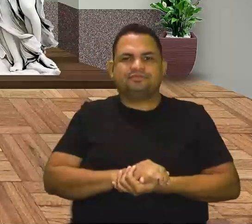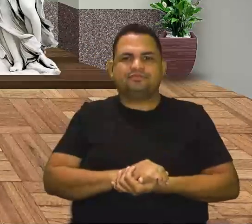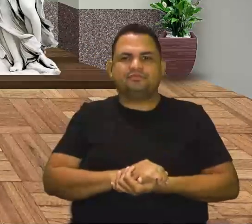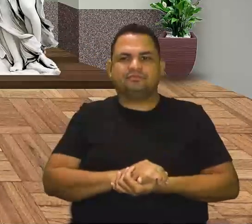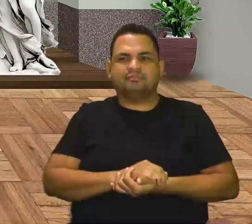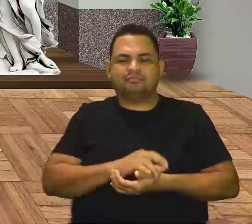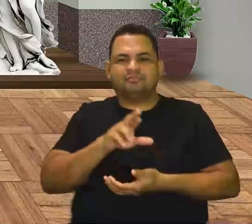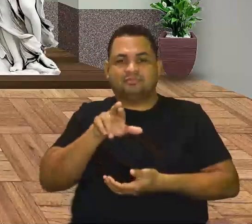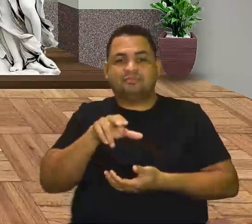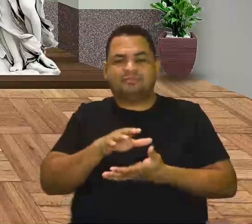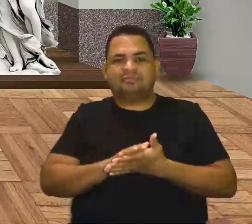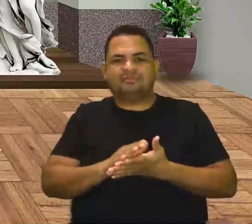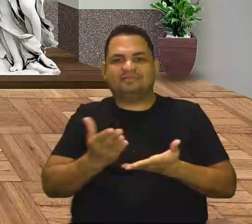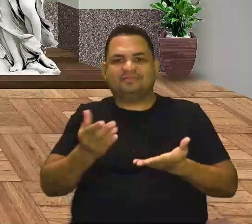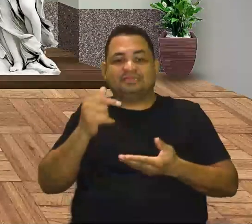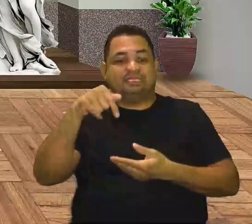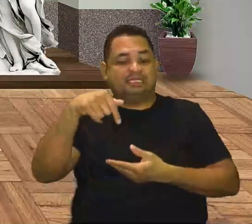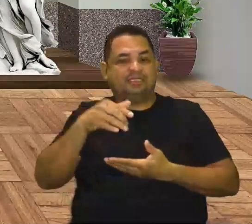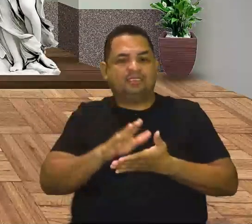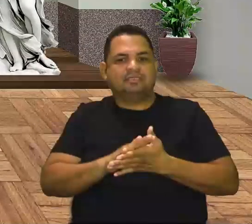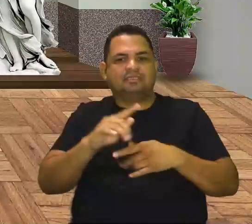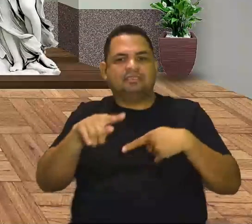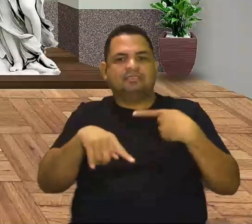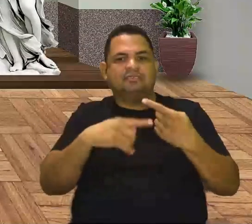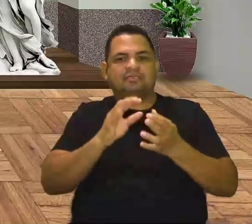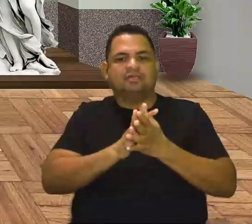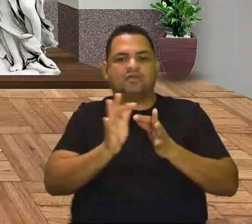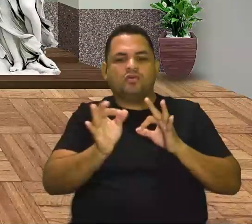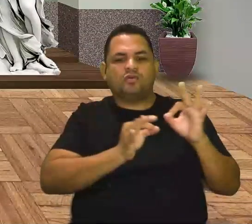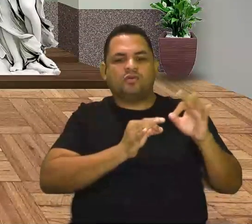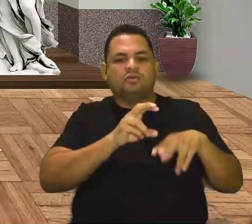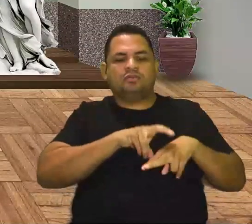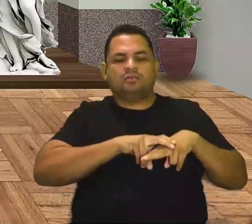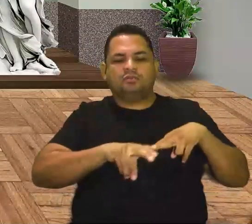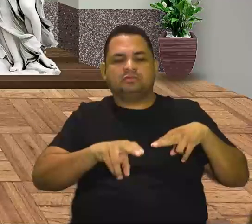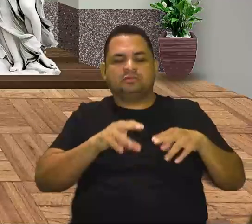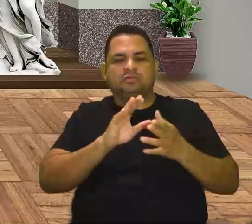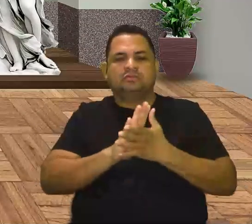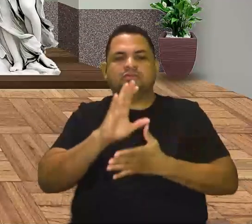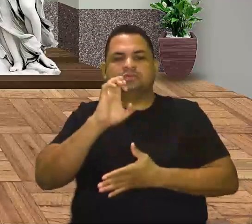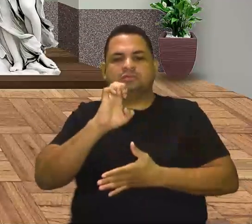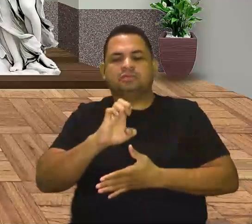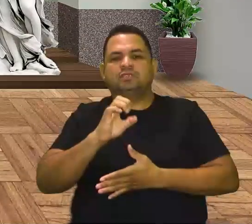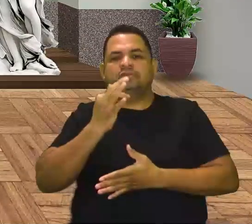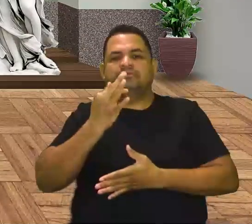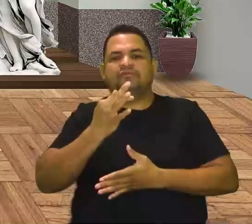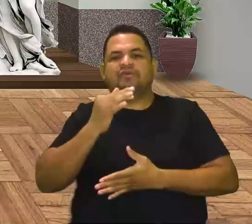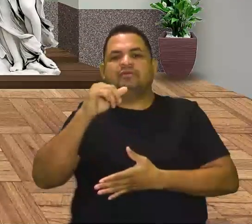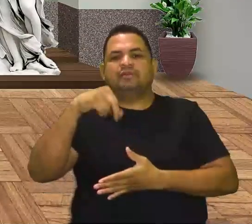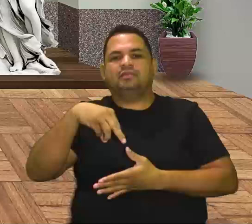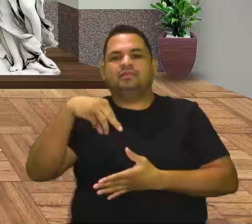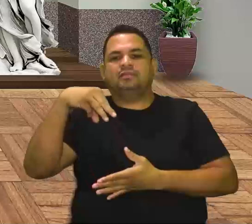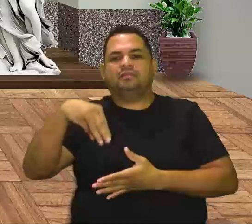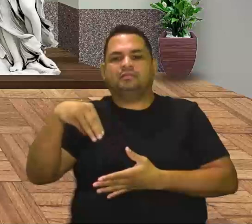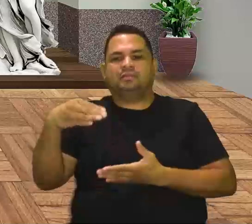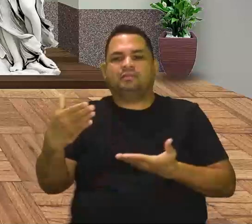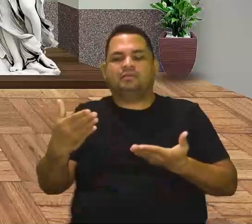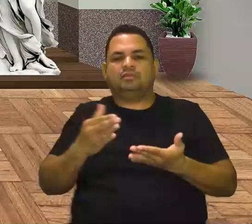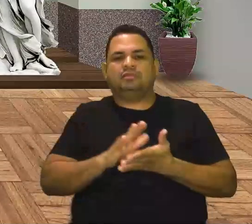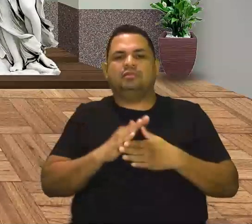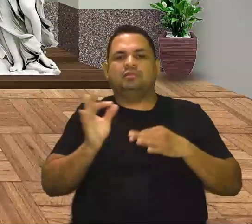Mas é o mesmo Percival Farquhar que vai estar aqui, depois construindo a estrada de ferro Madeira-Mamoré. E Percival Farquhar, então,